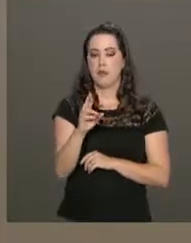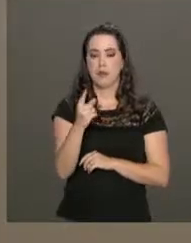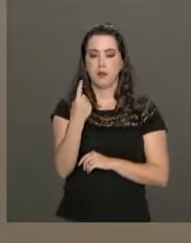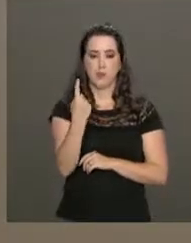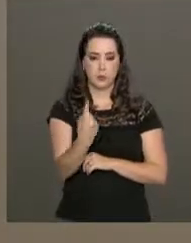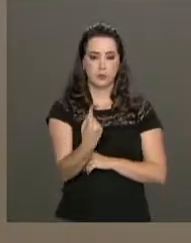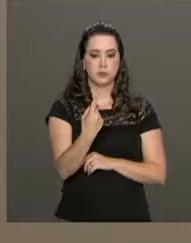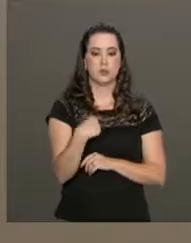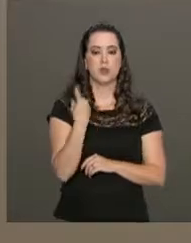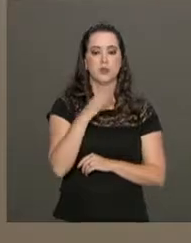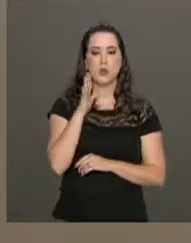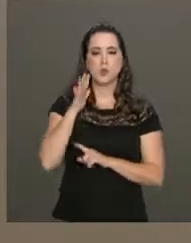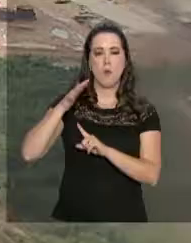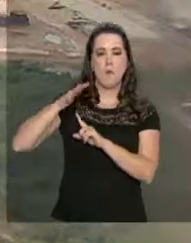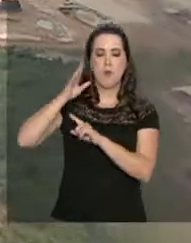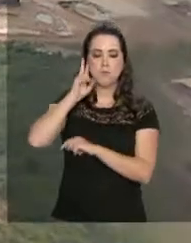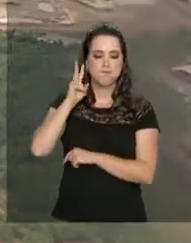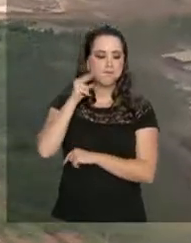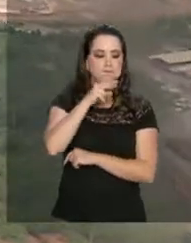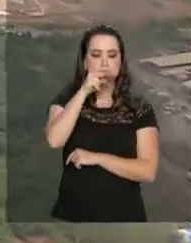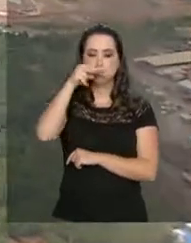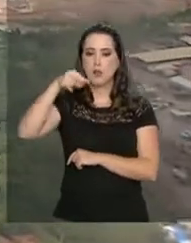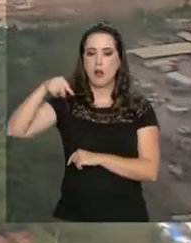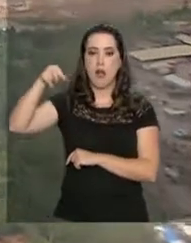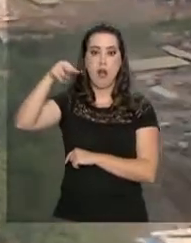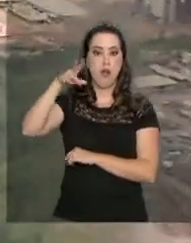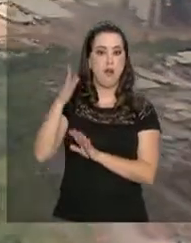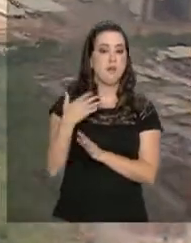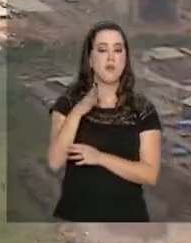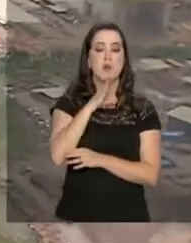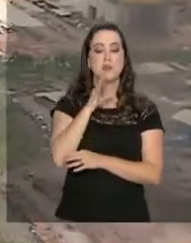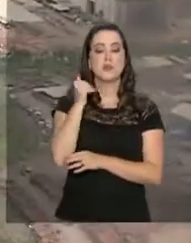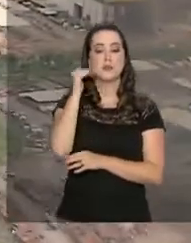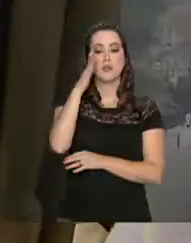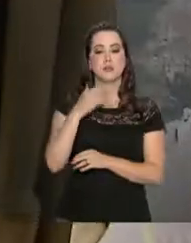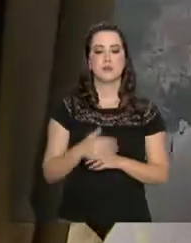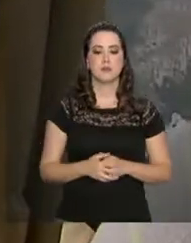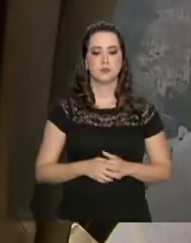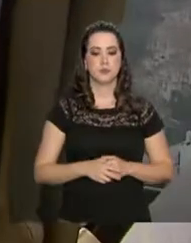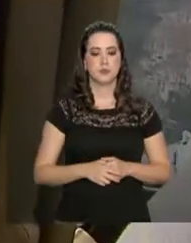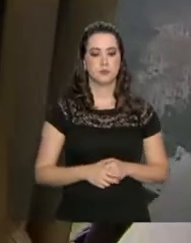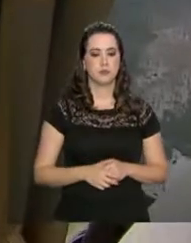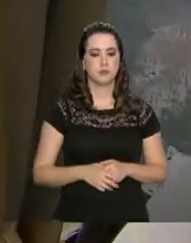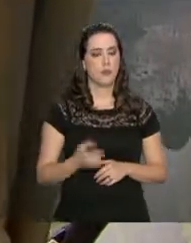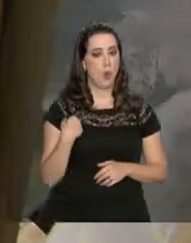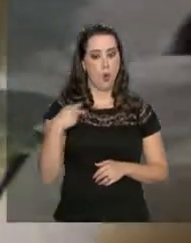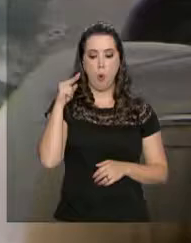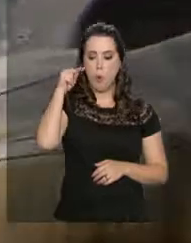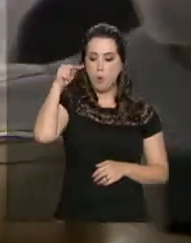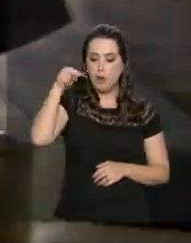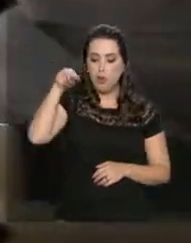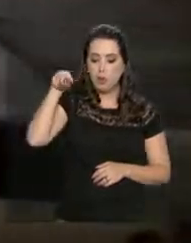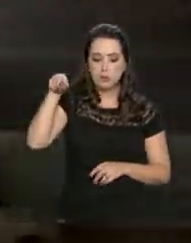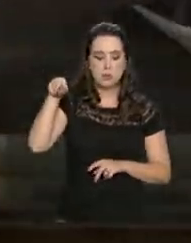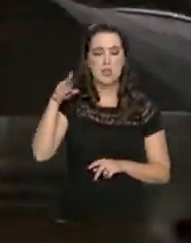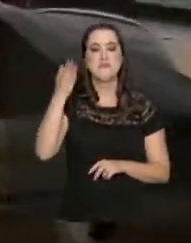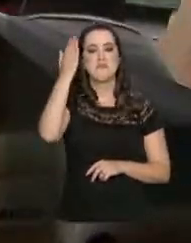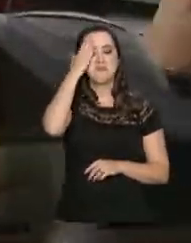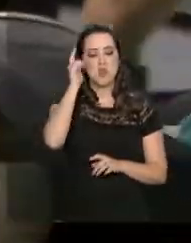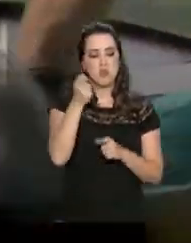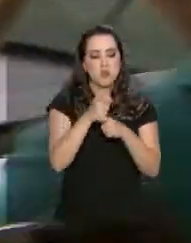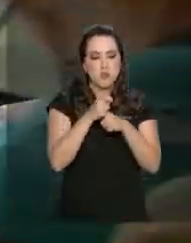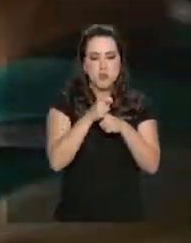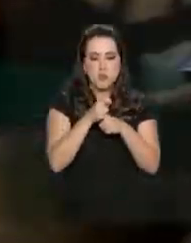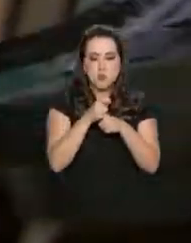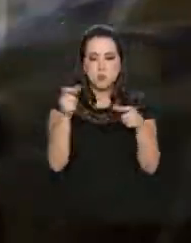equipe sobrevoou a área para conhecer um pouco mais sobre esse grande empreendimento. Olhando daqui de cima, dá para ter uma ideia, uma